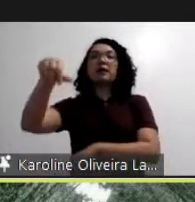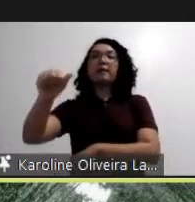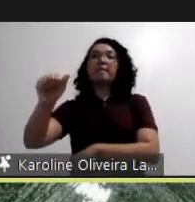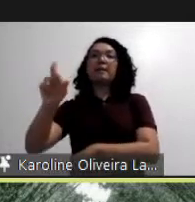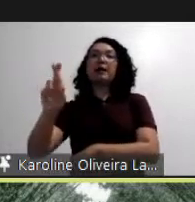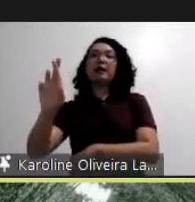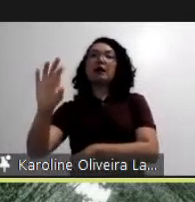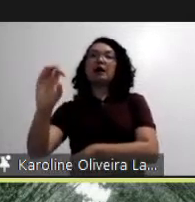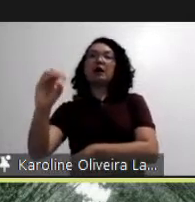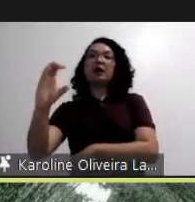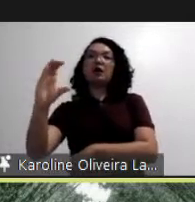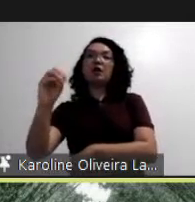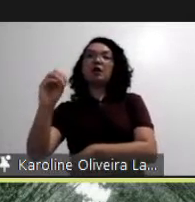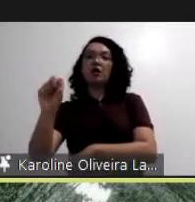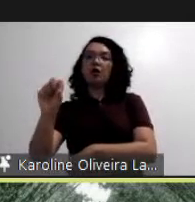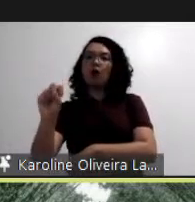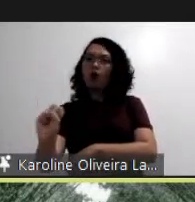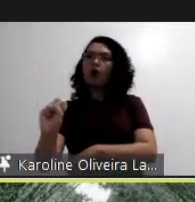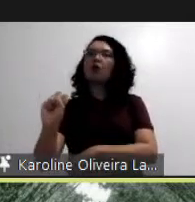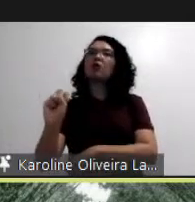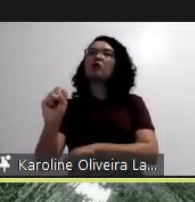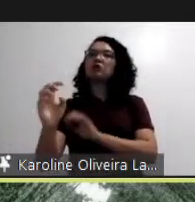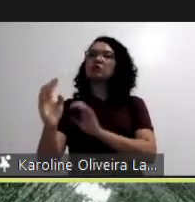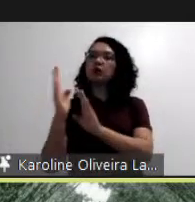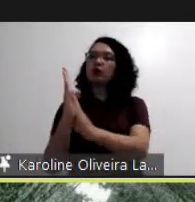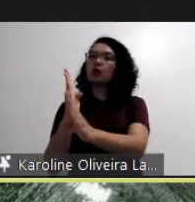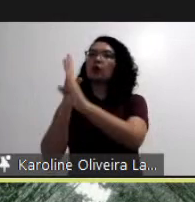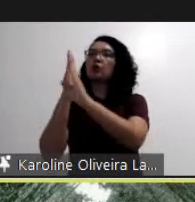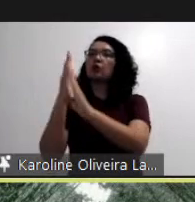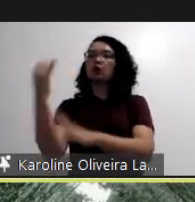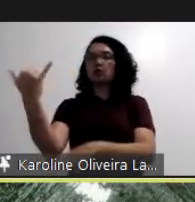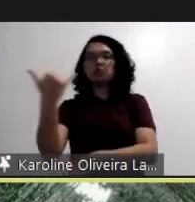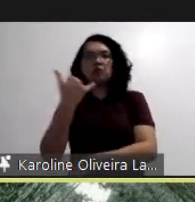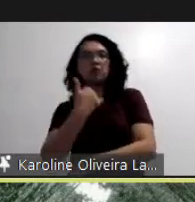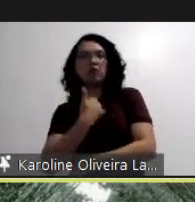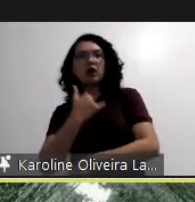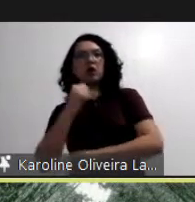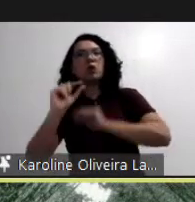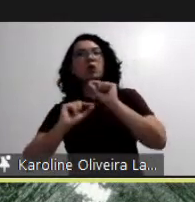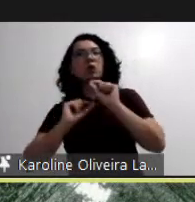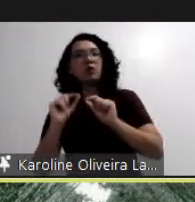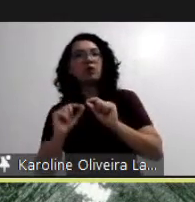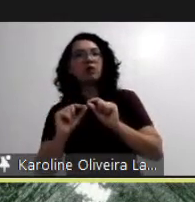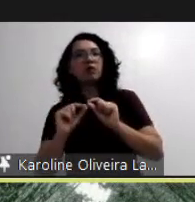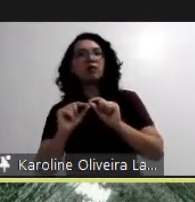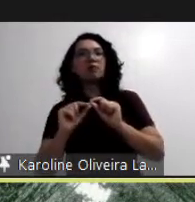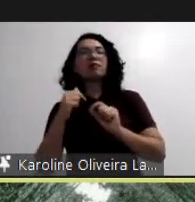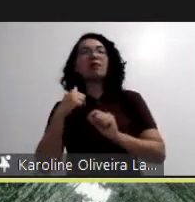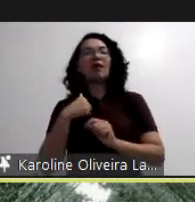ele fazia, como ela dizia, arquitetura brasileira, no Marrocos.